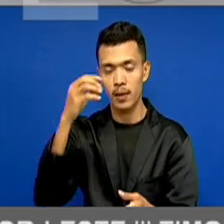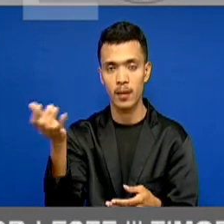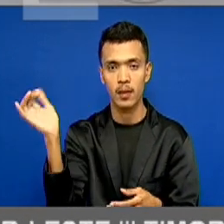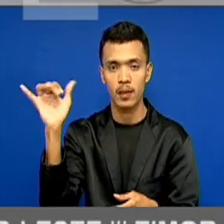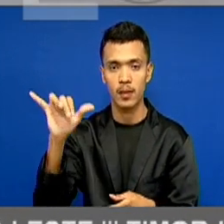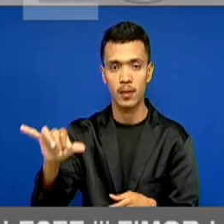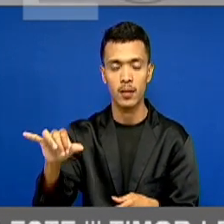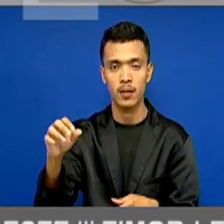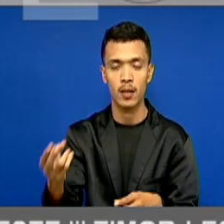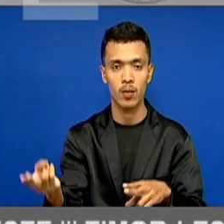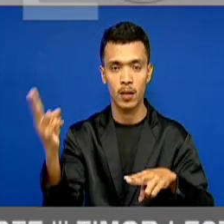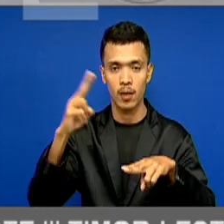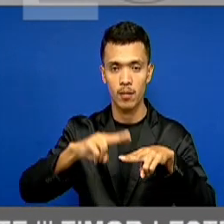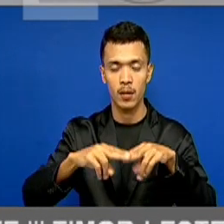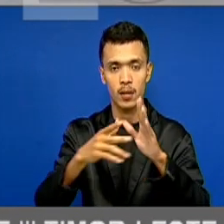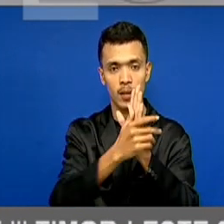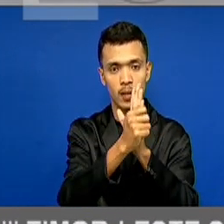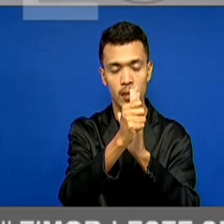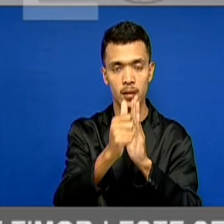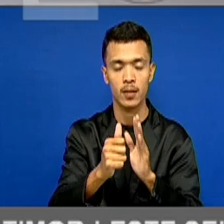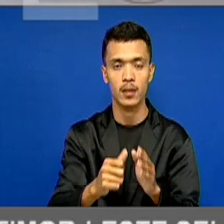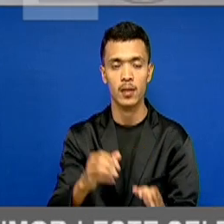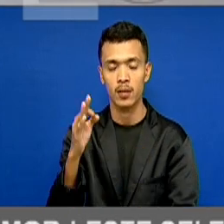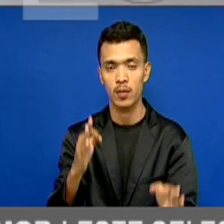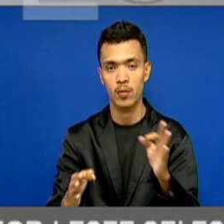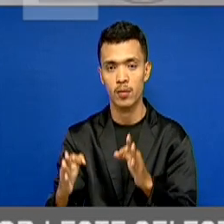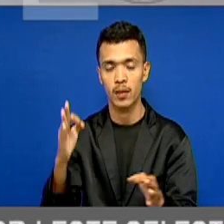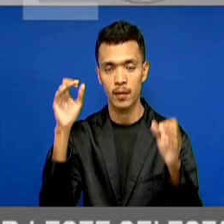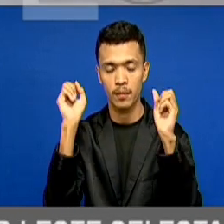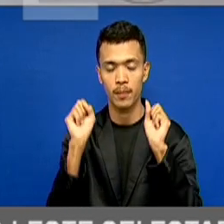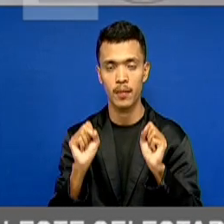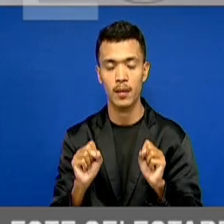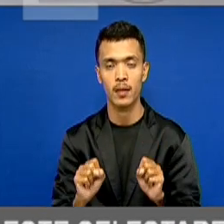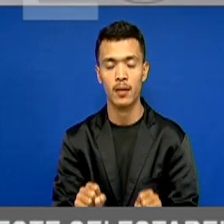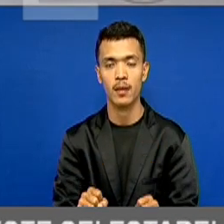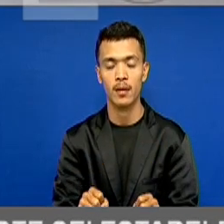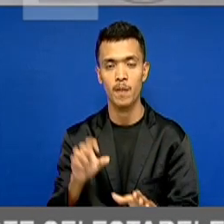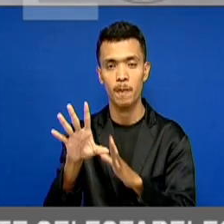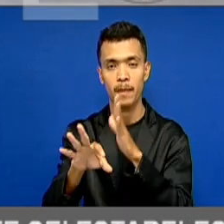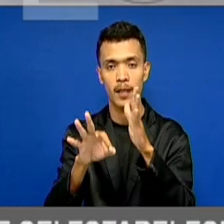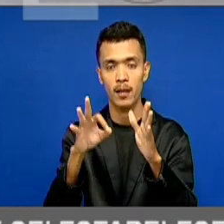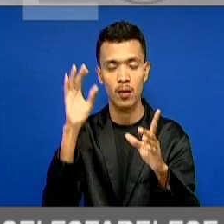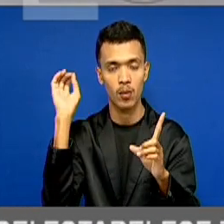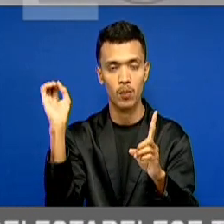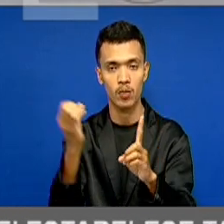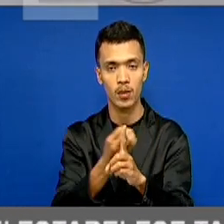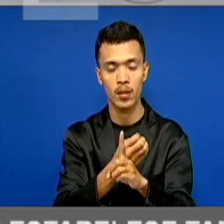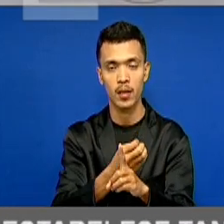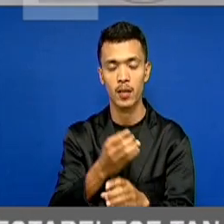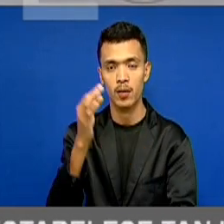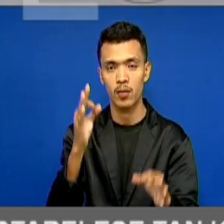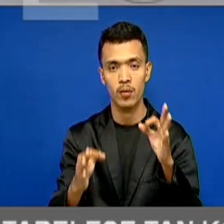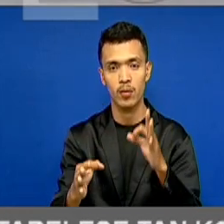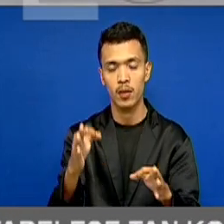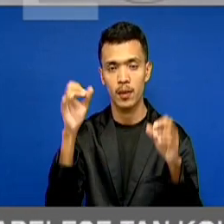sernia eleva skill, no mo sernia knowledge, atu ne bele hetang oportunidade, hodu ne bele mos